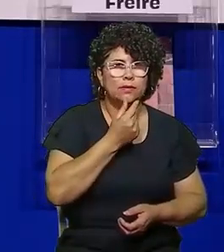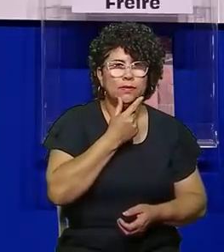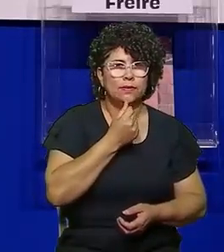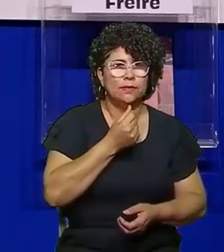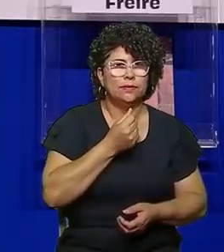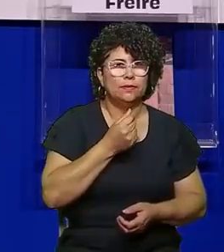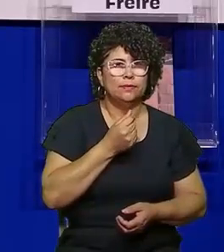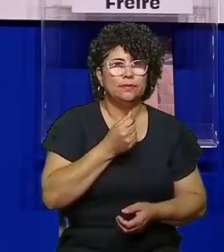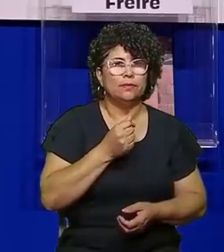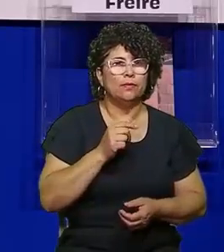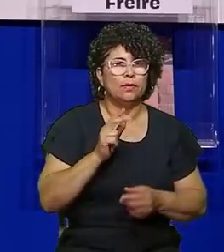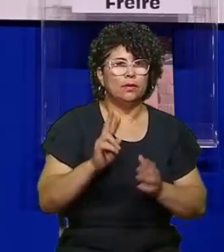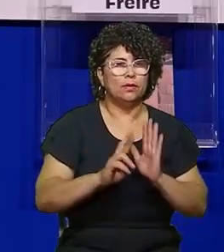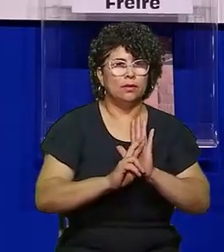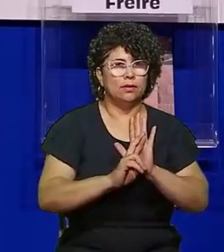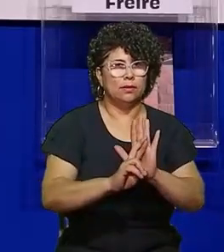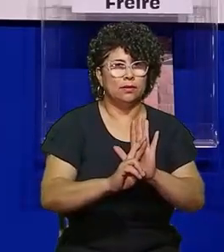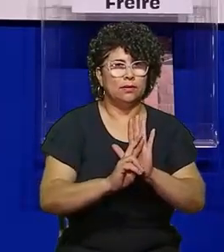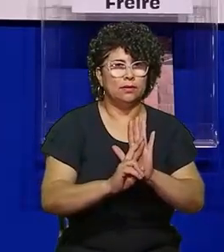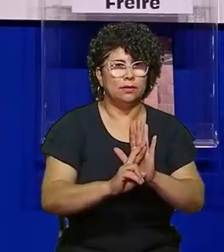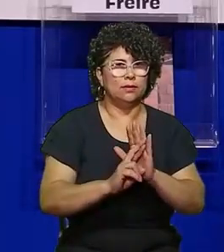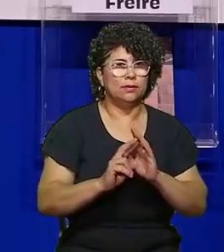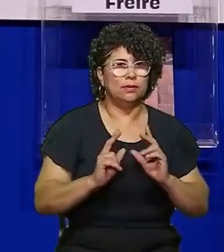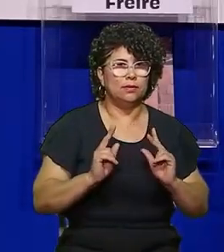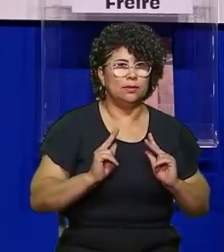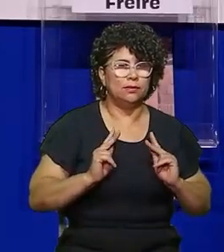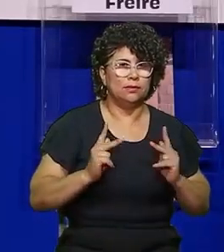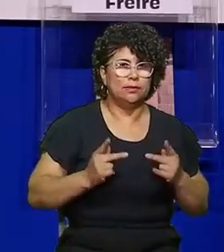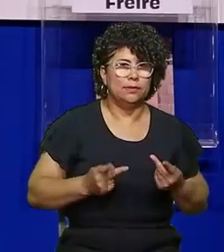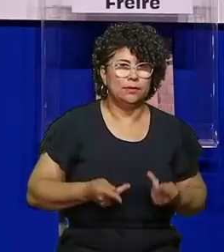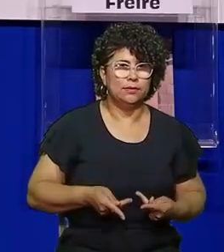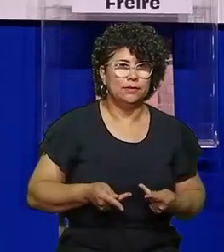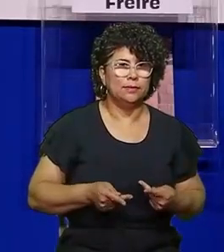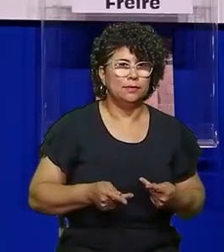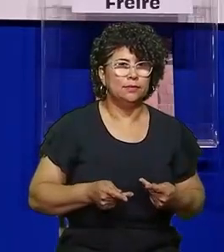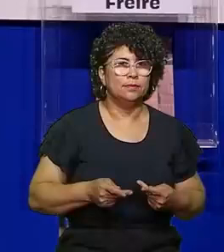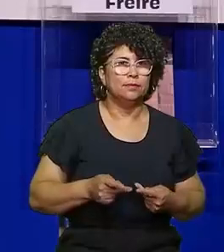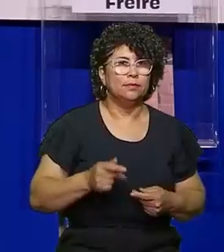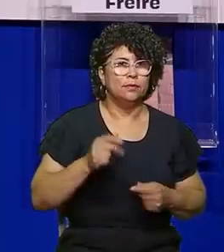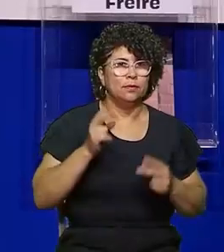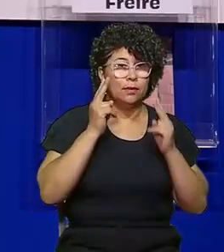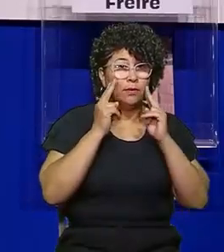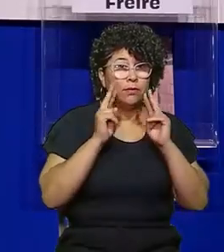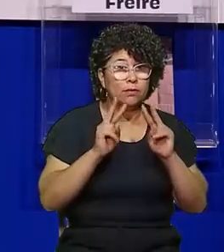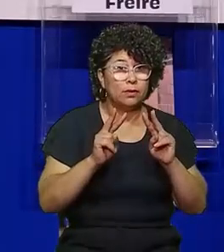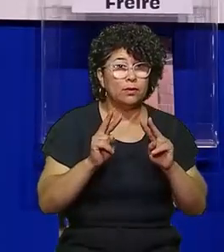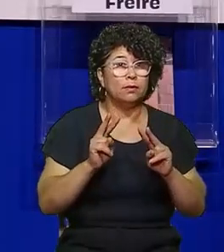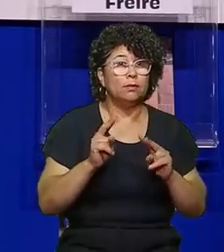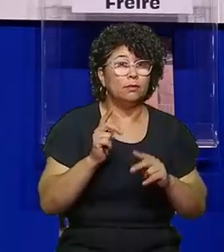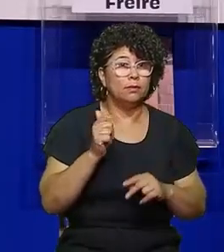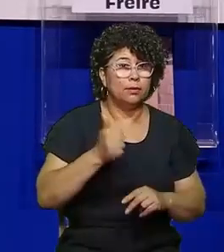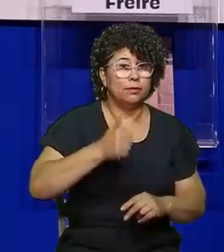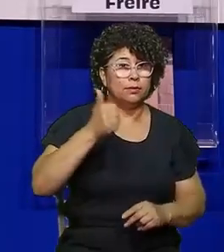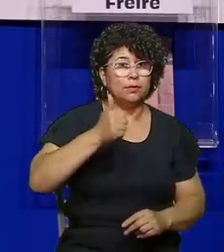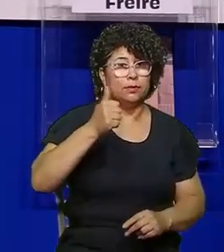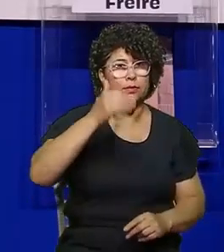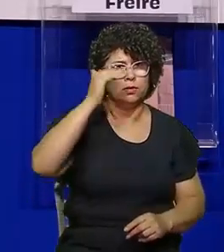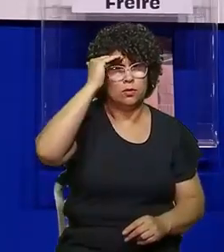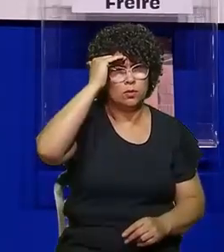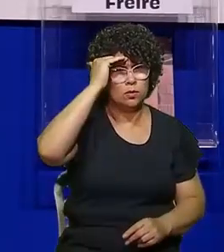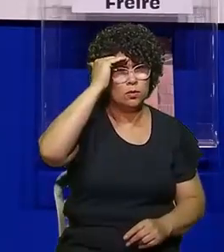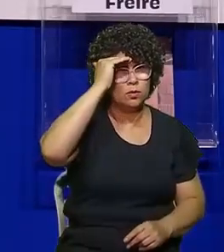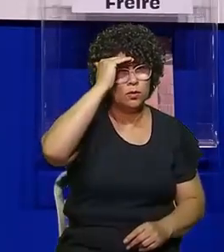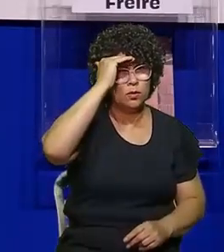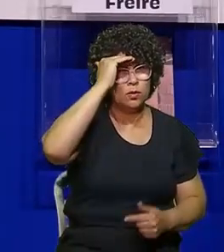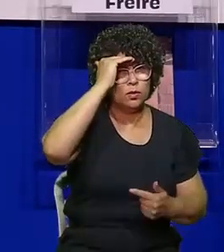humana, as antenas da humanidade. Eles parecem que veem primeiro, eles veem mais longe, eles